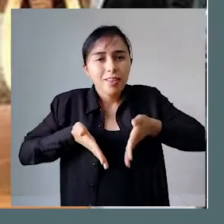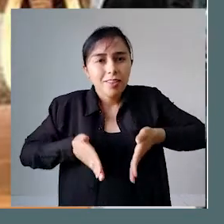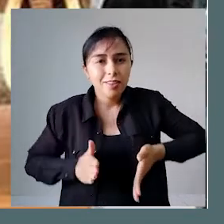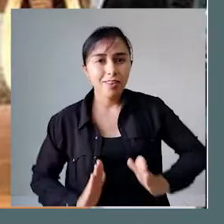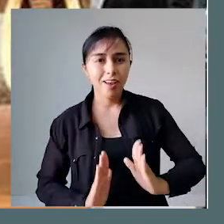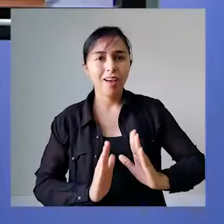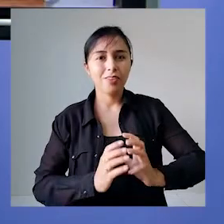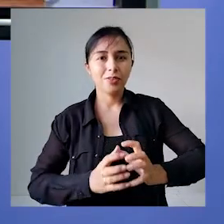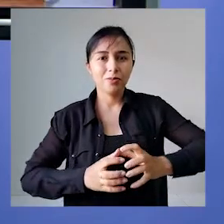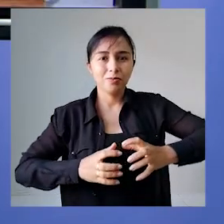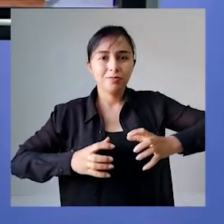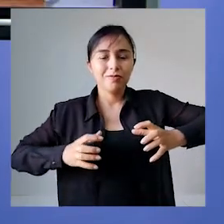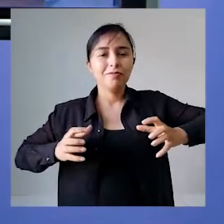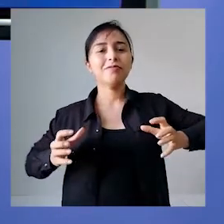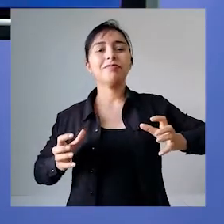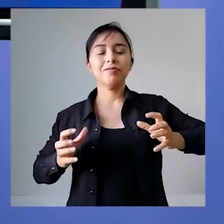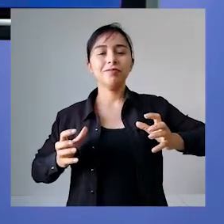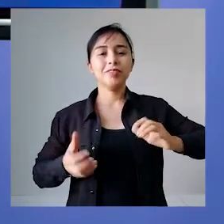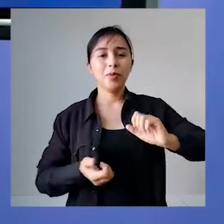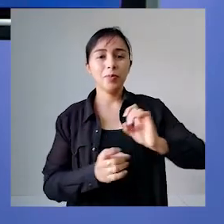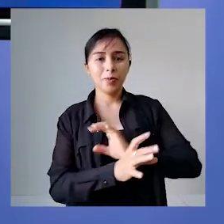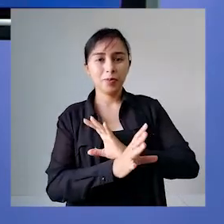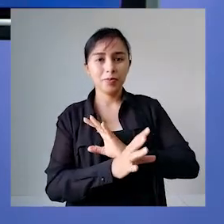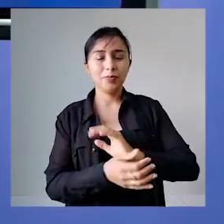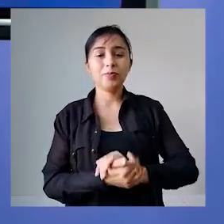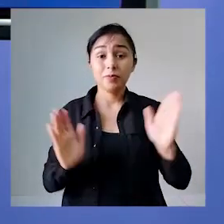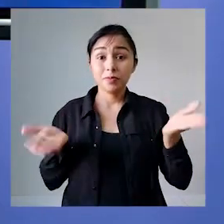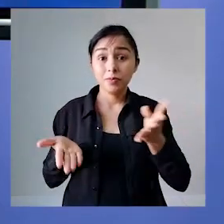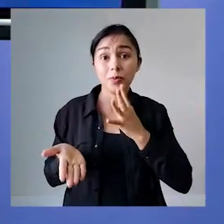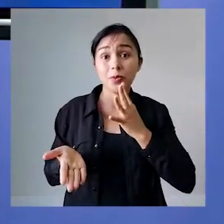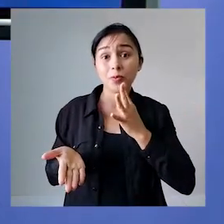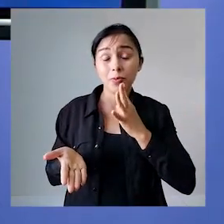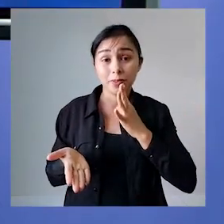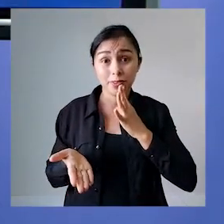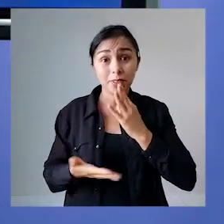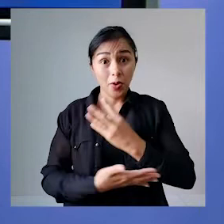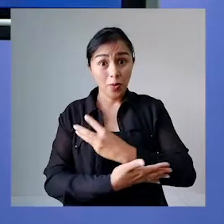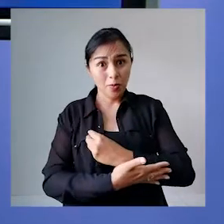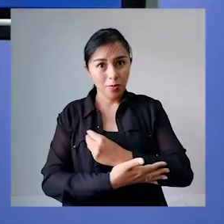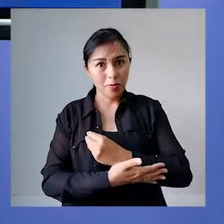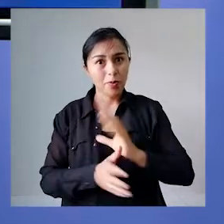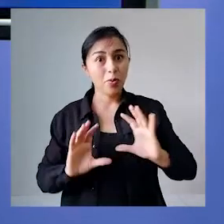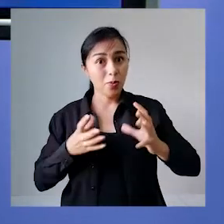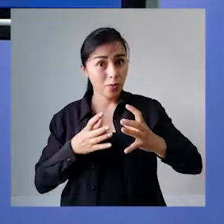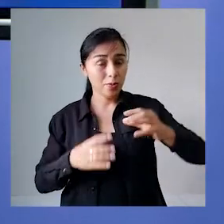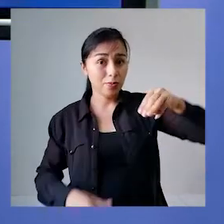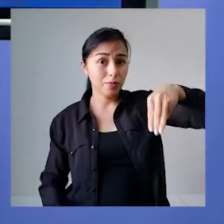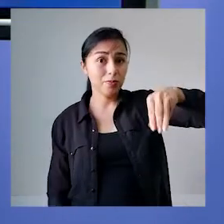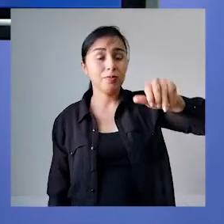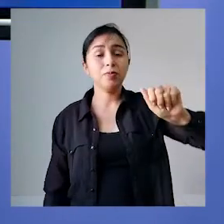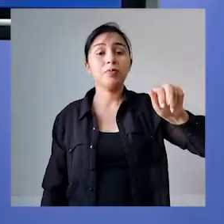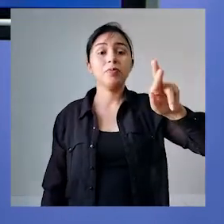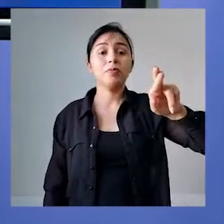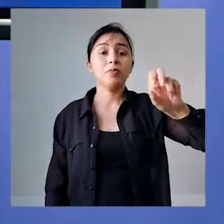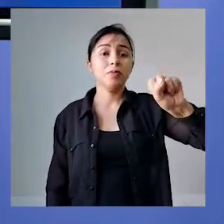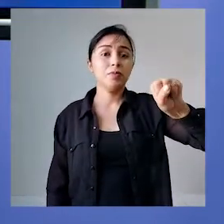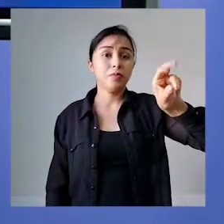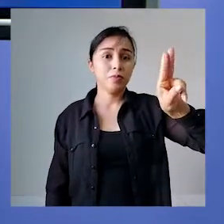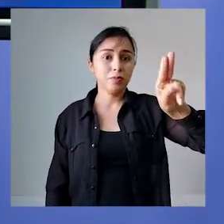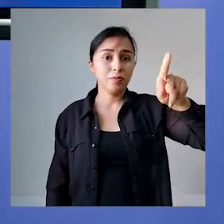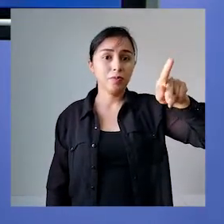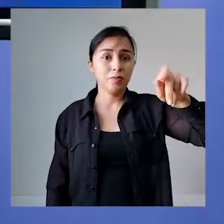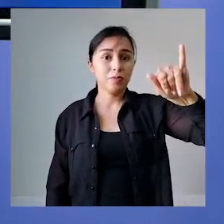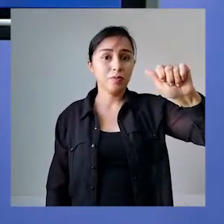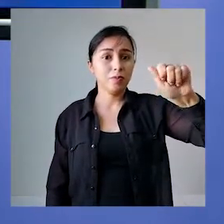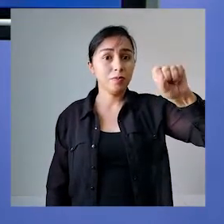espécie dos mamíferos. Agora vamos conhecer os mamíferos marsupiais. Você já deve ter visto em desenho animado, ou até mesmo